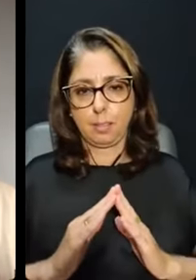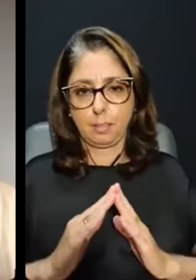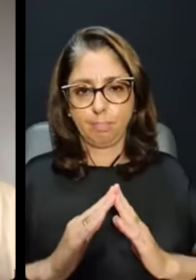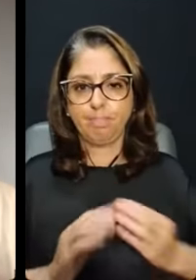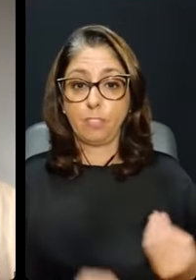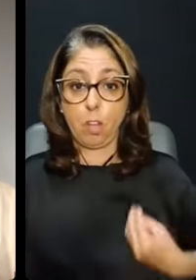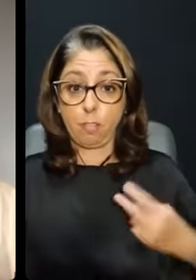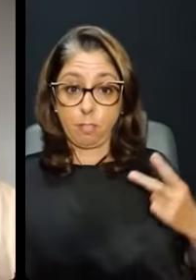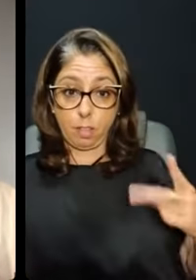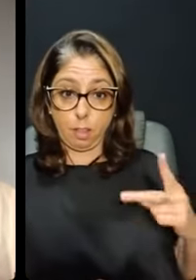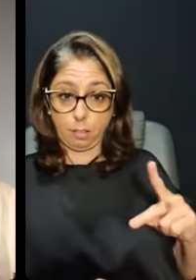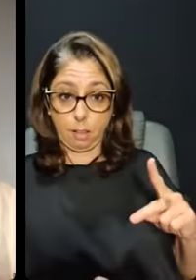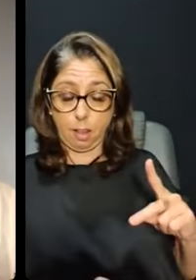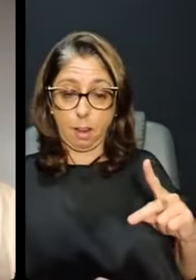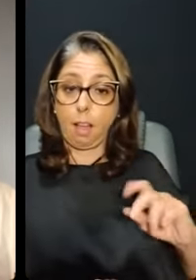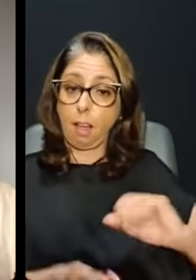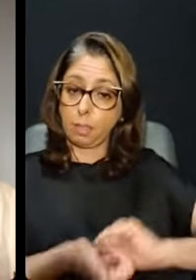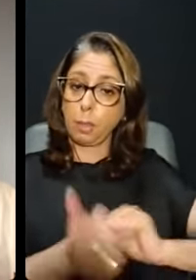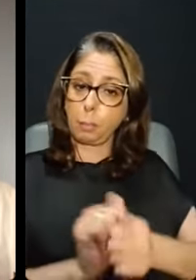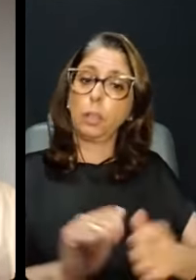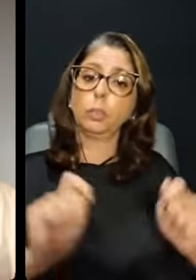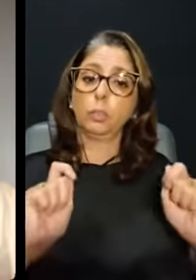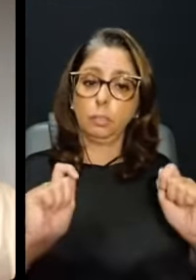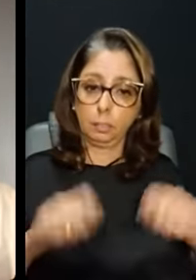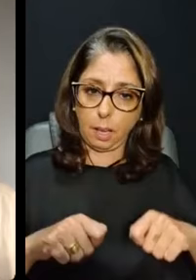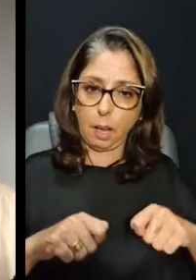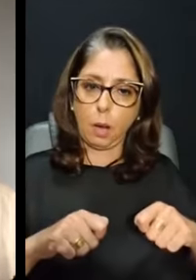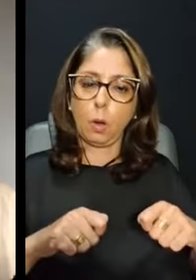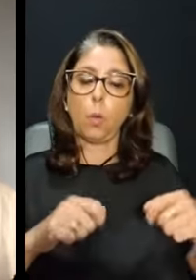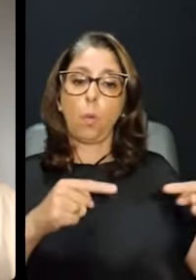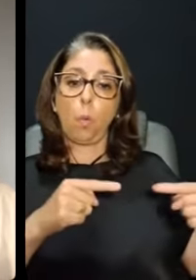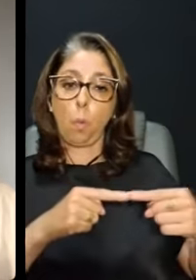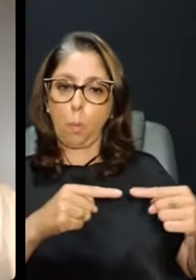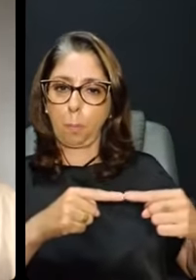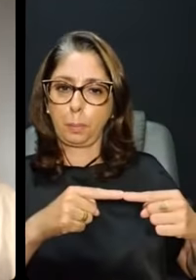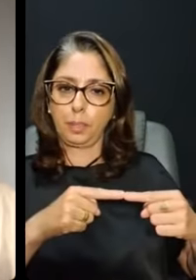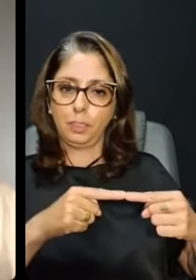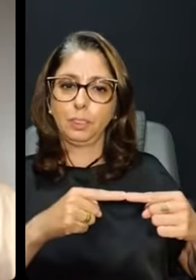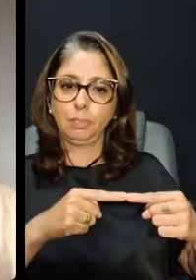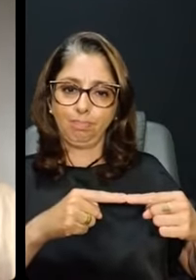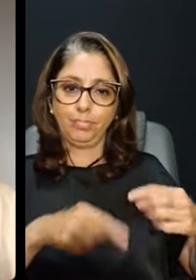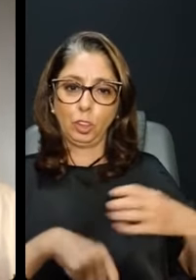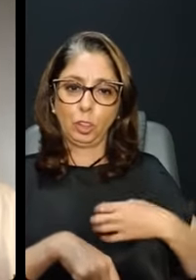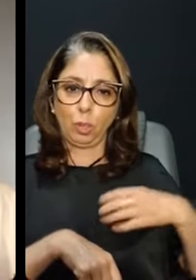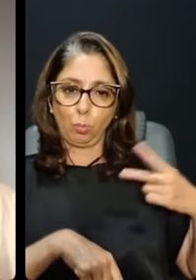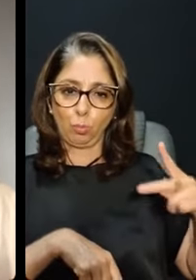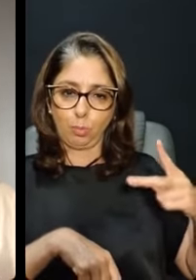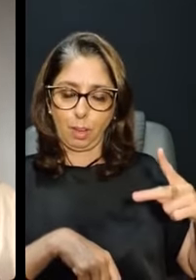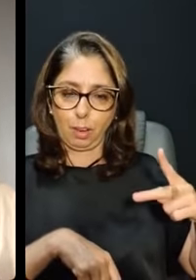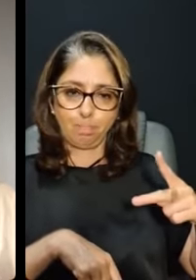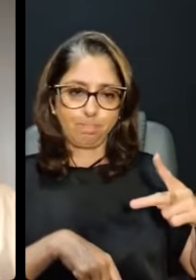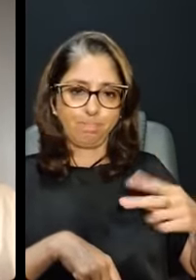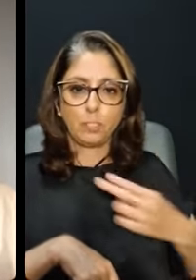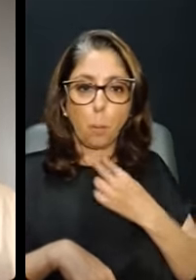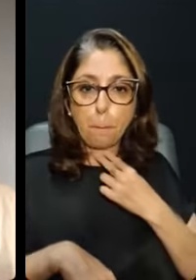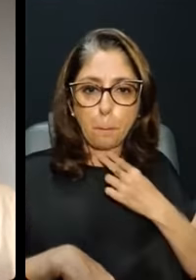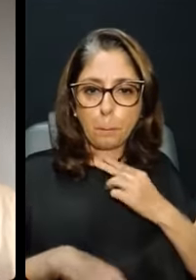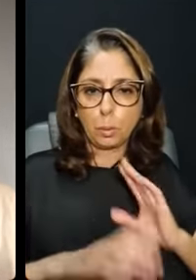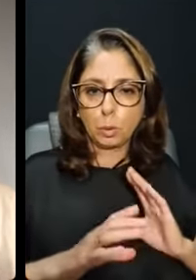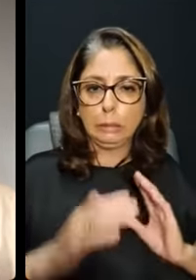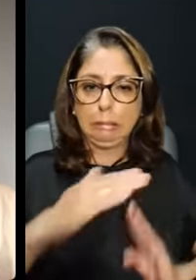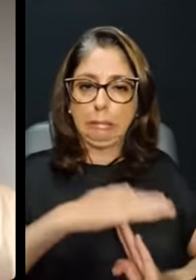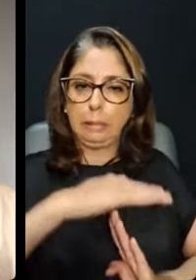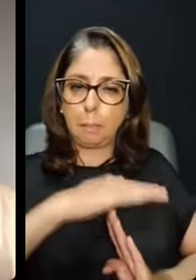o espaço físico ele não seja realmente um limitador de sonhos, de vontades, de desejos que aquela pessoa